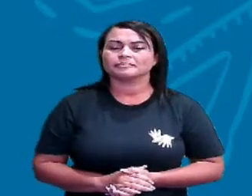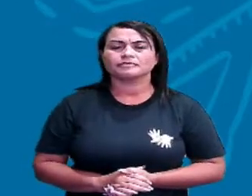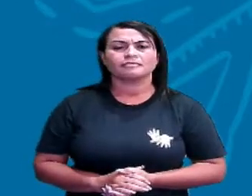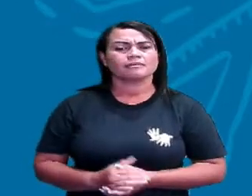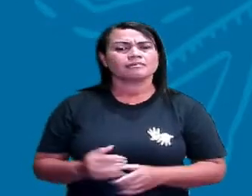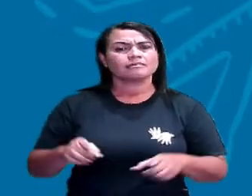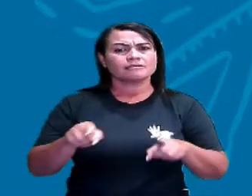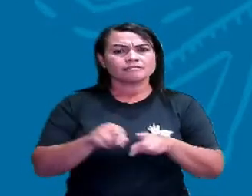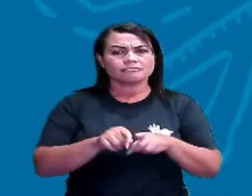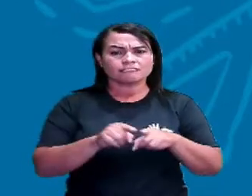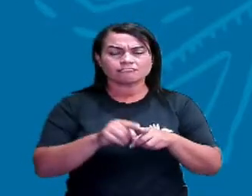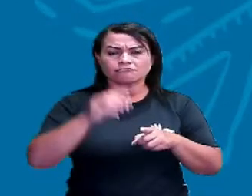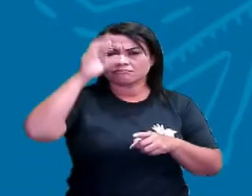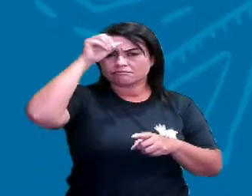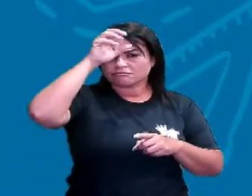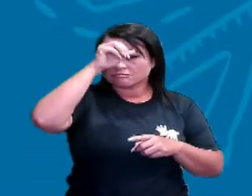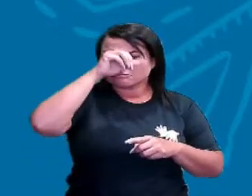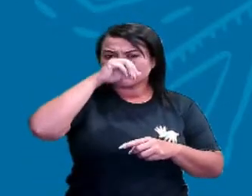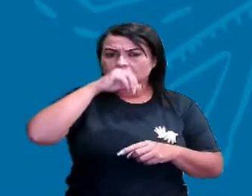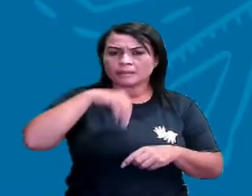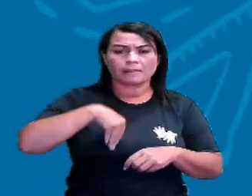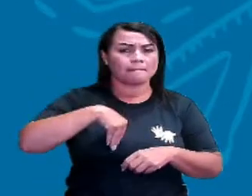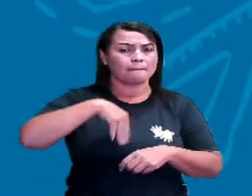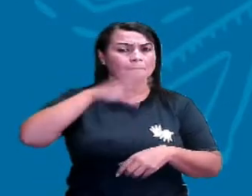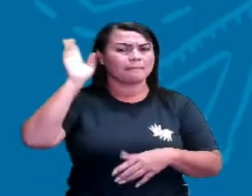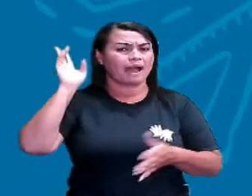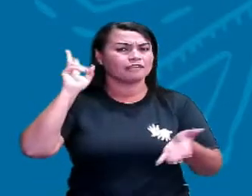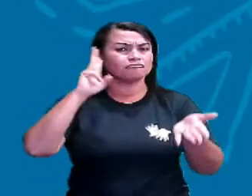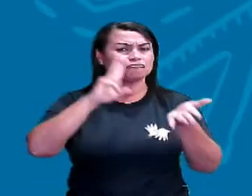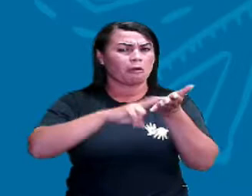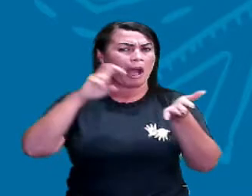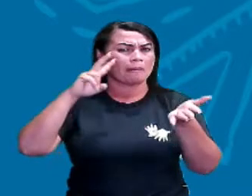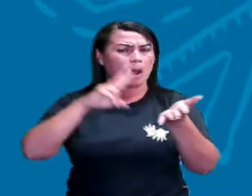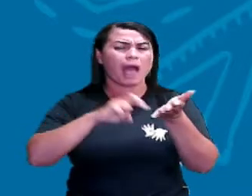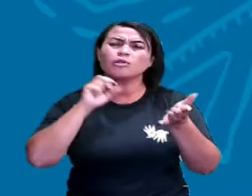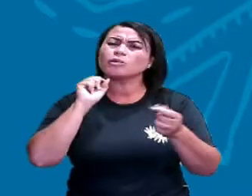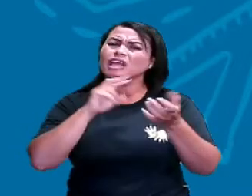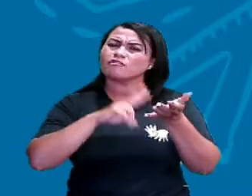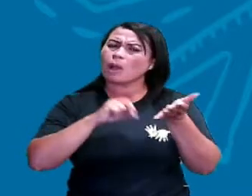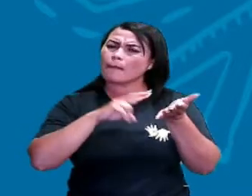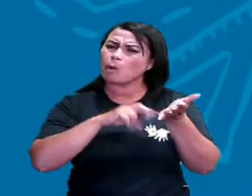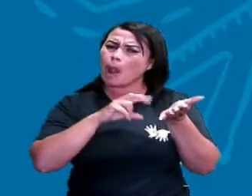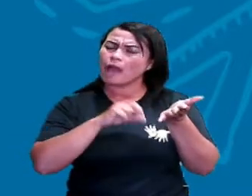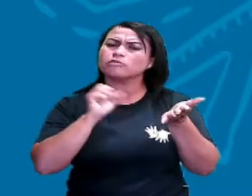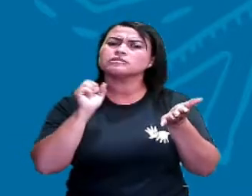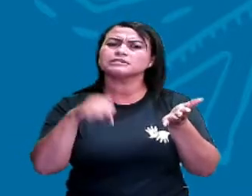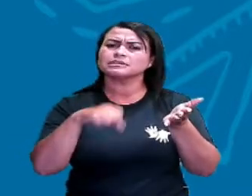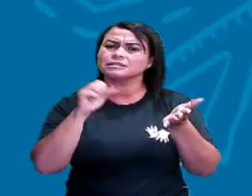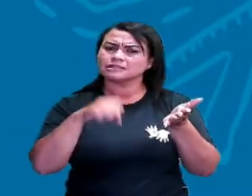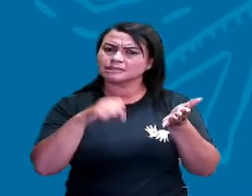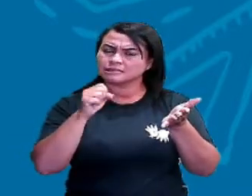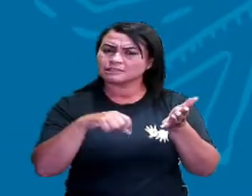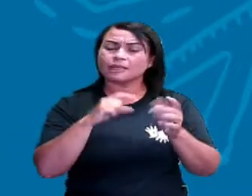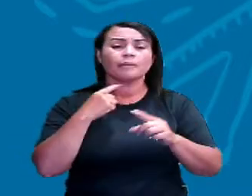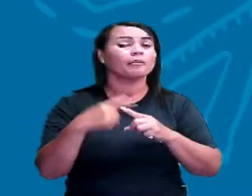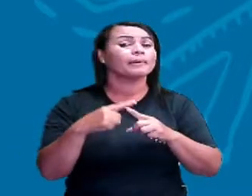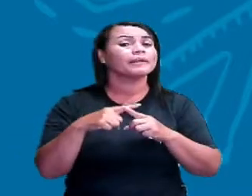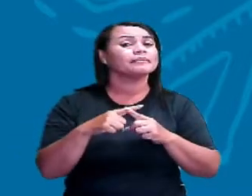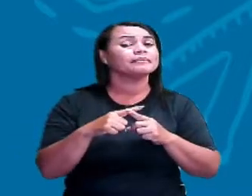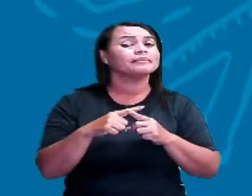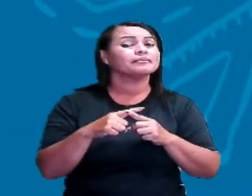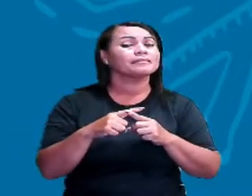Enriquece o vocabulário. O que é isso? Enriquece o vocabulário? Sim, enriquece o vocabulário. Sabe por